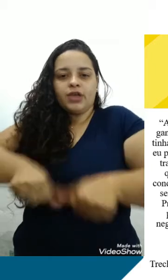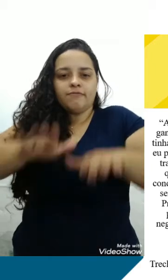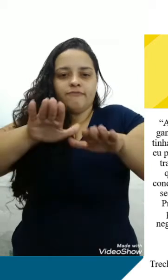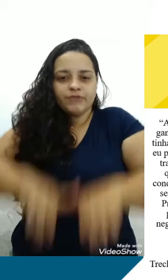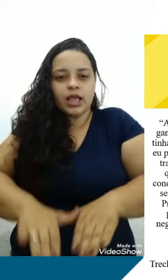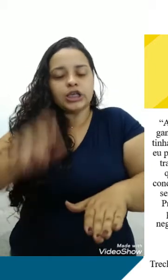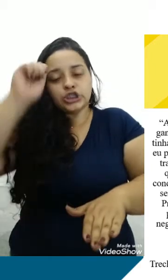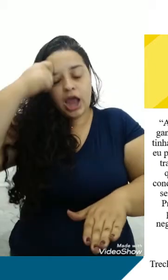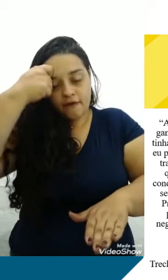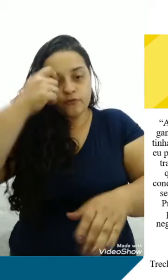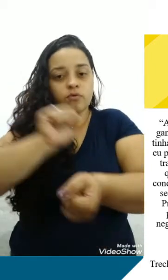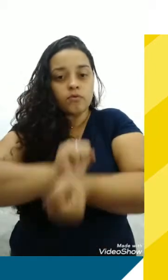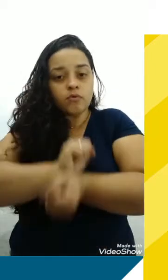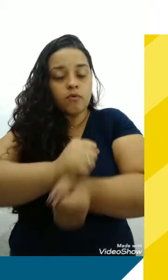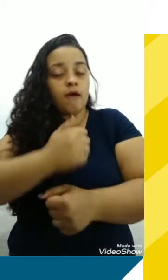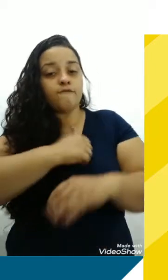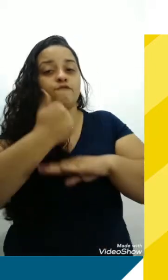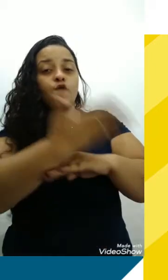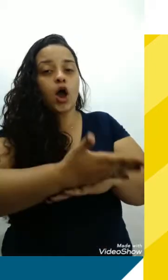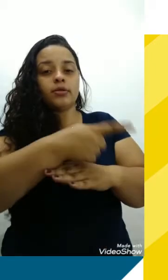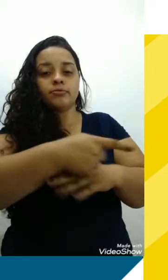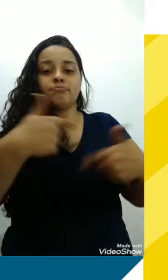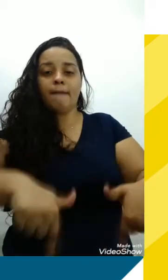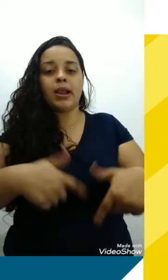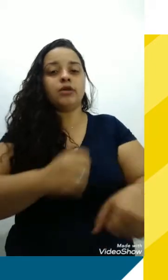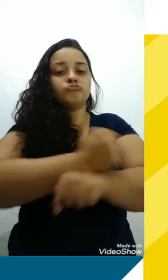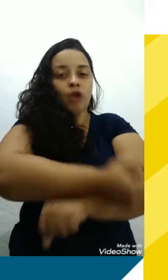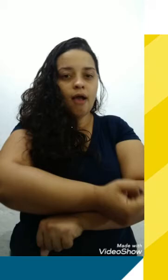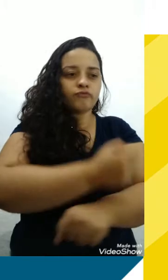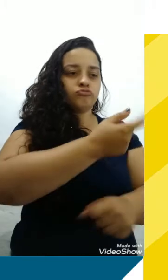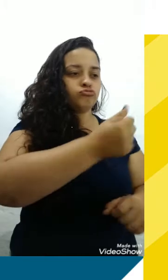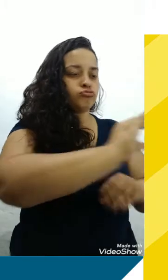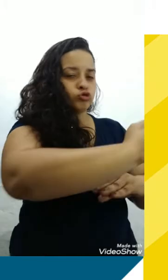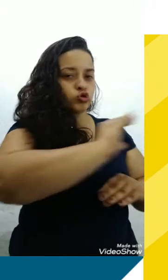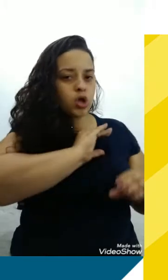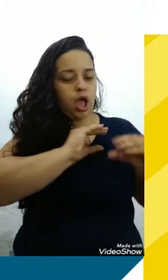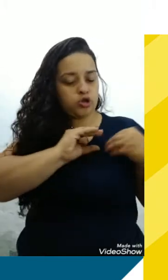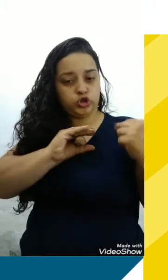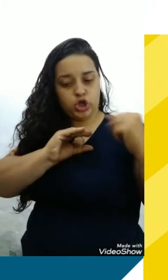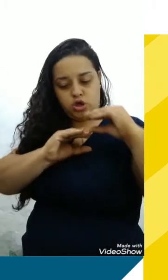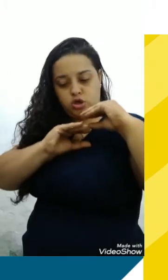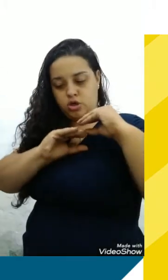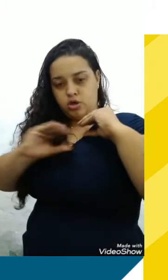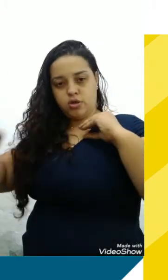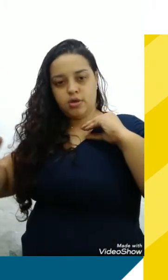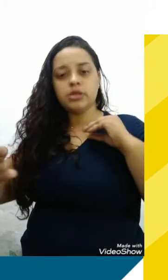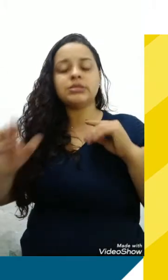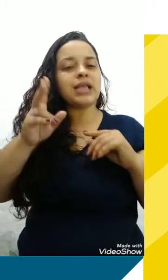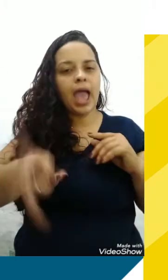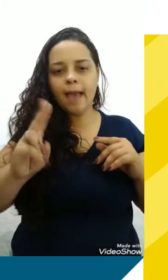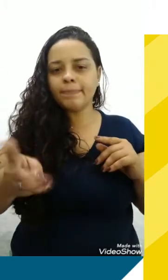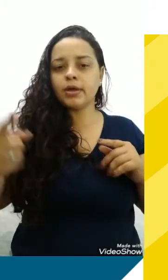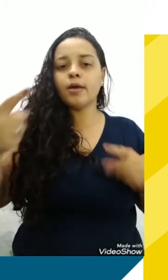colocavam na rua a ganho. Ou seja, essas pessoas escravizadas que iam trabalhar a ganho nas ruas da cidade tinham que pagar uma